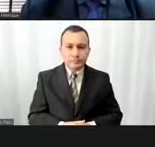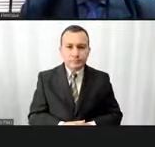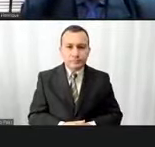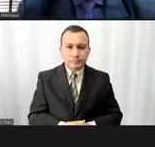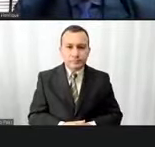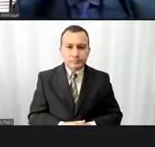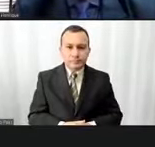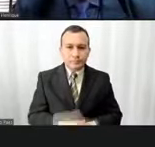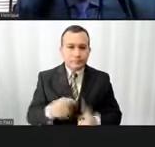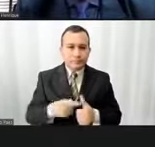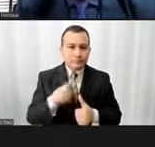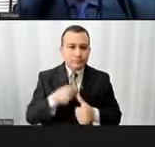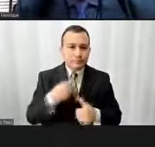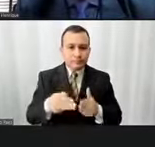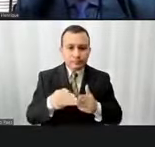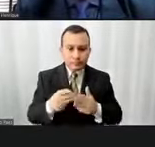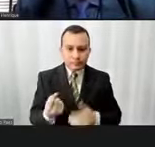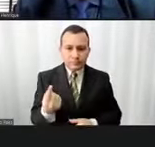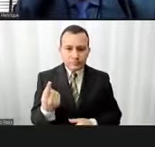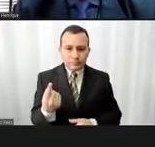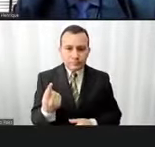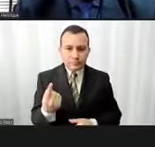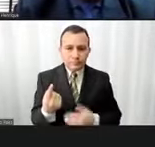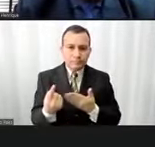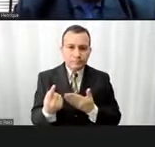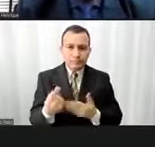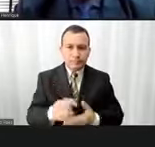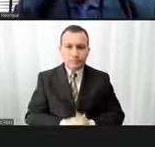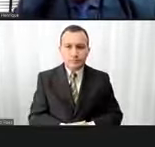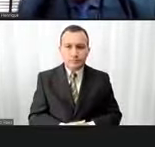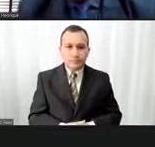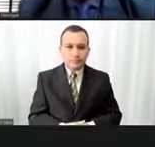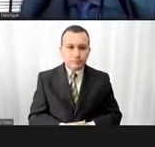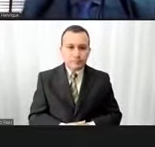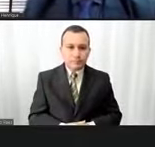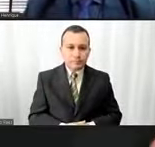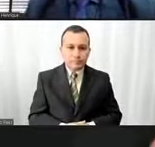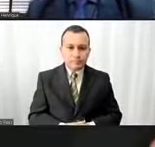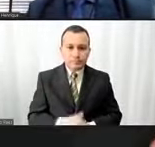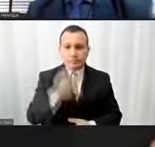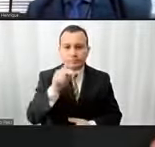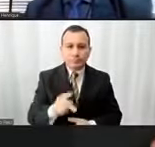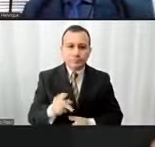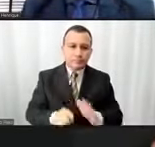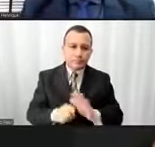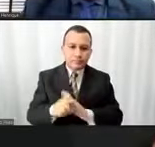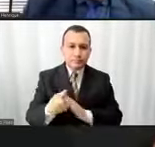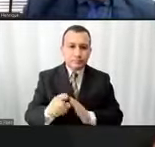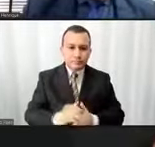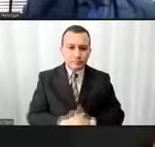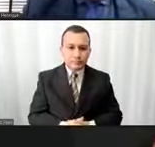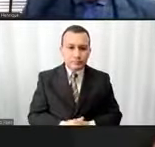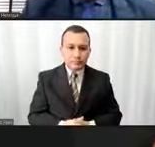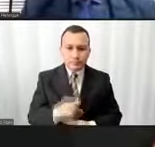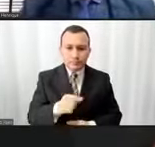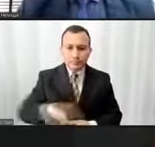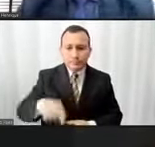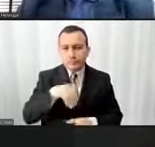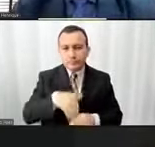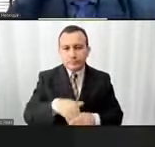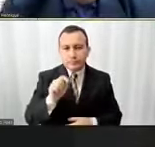esta moção. A moção. Presidente, questão de esclarecimento, presidente. Nós vamos votar o quê, presidente?